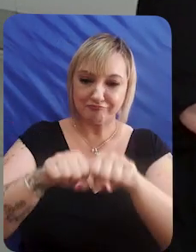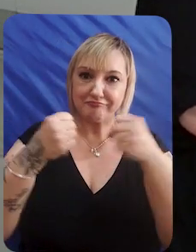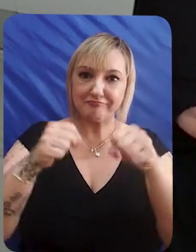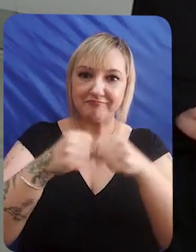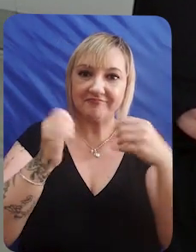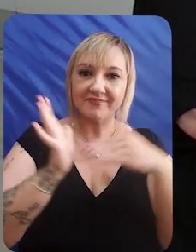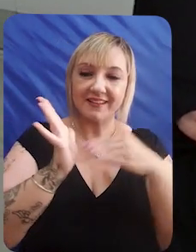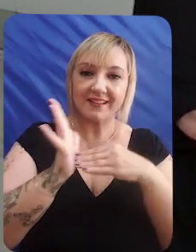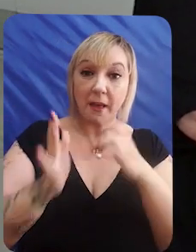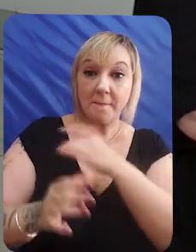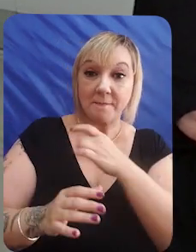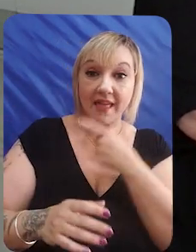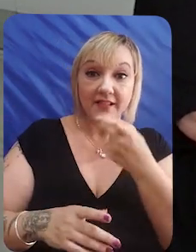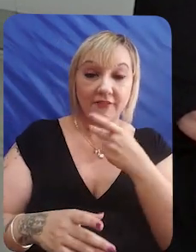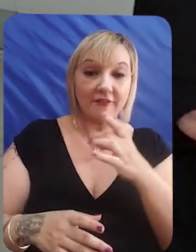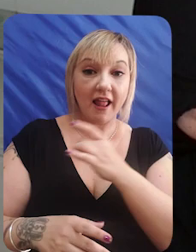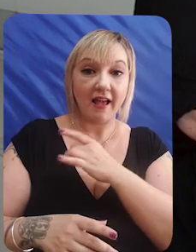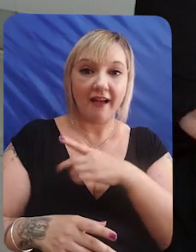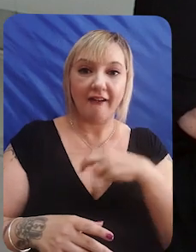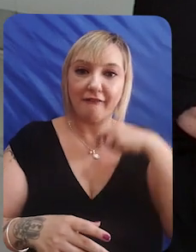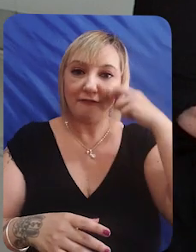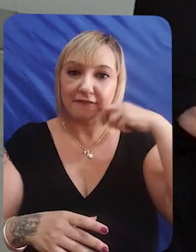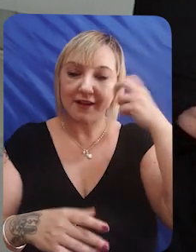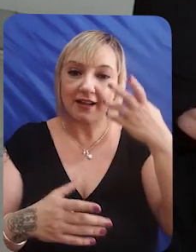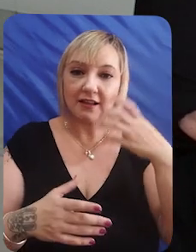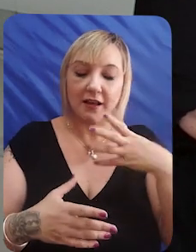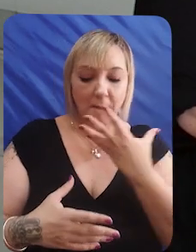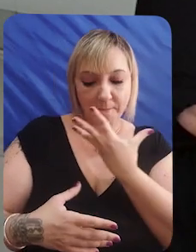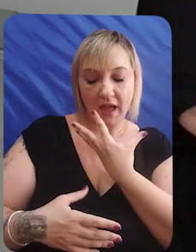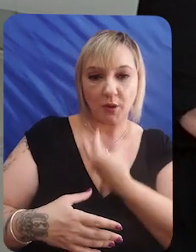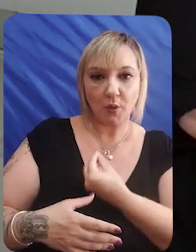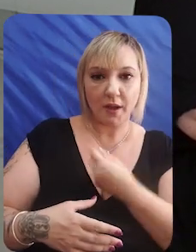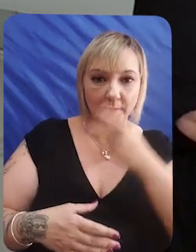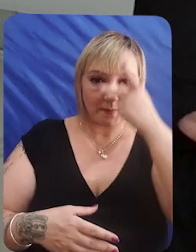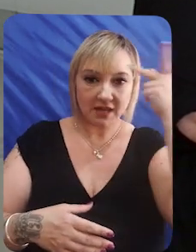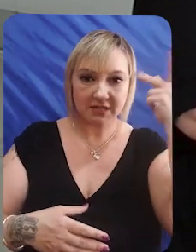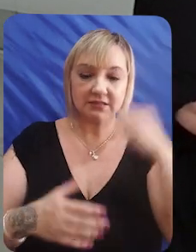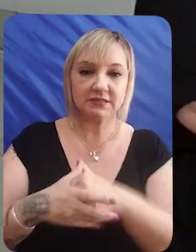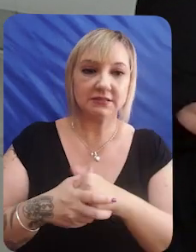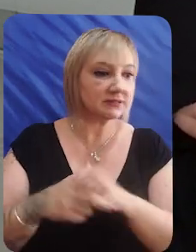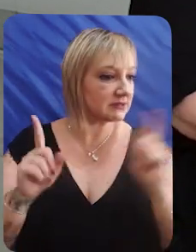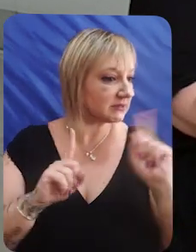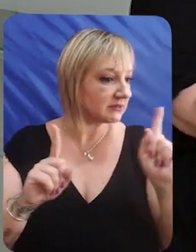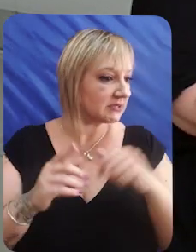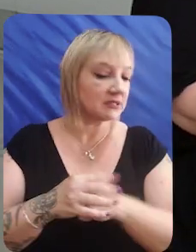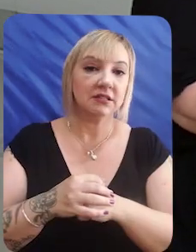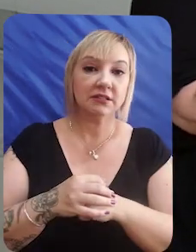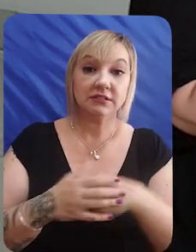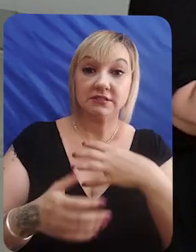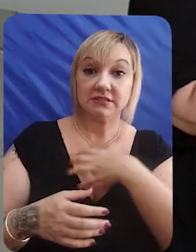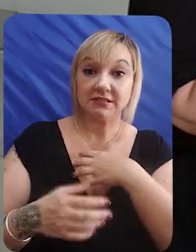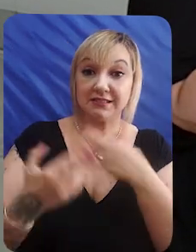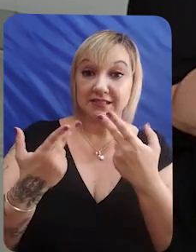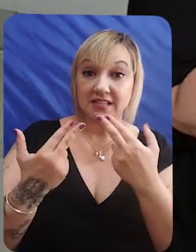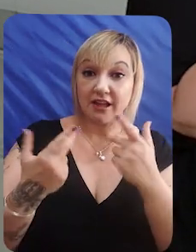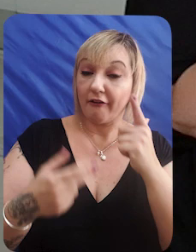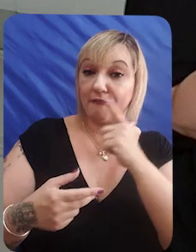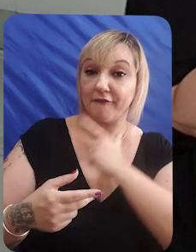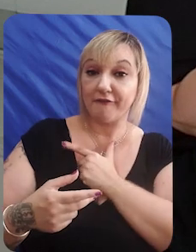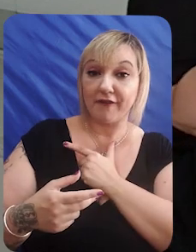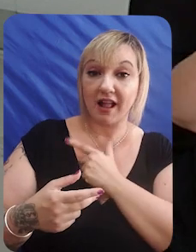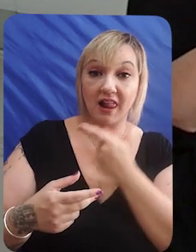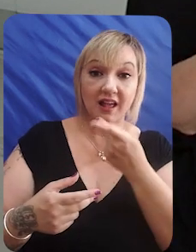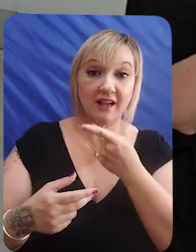a gente tem medo de falar, tem vergonha, acha que vai magoar a pessoa. De forma nenhuma. E da mesma forma que não é feio